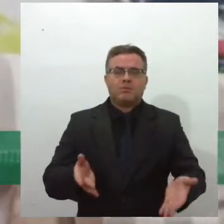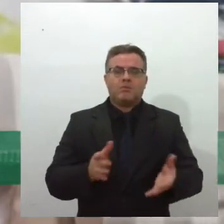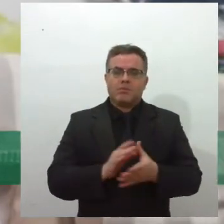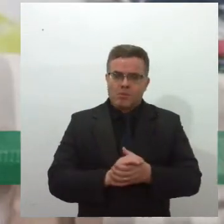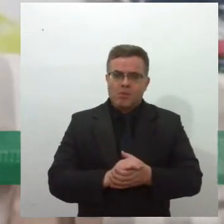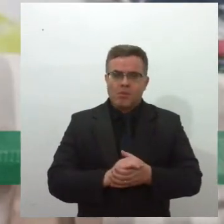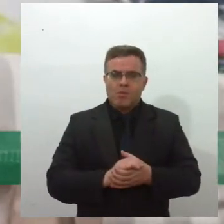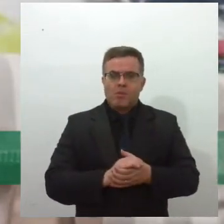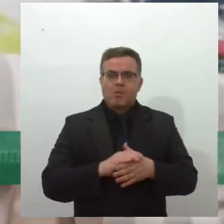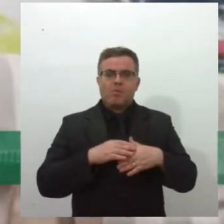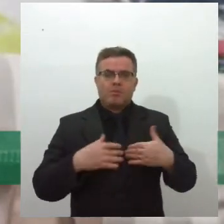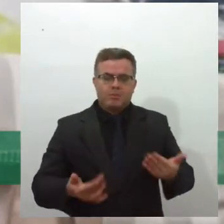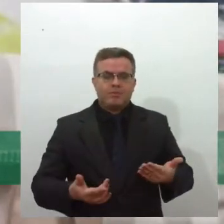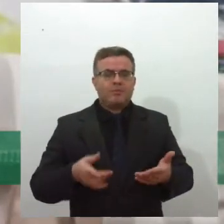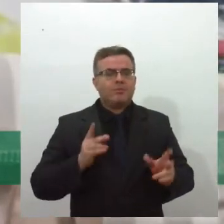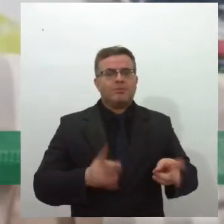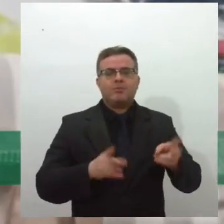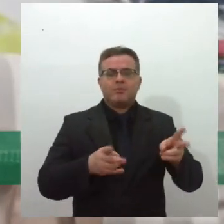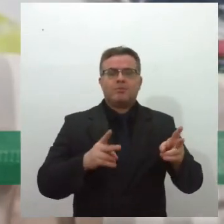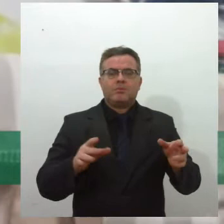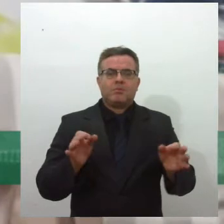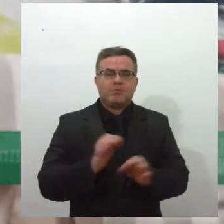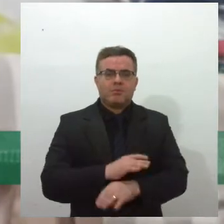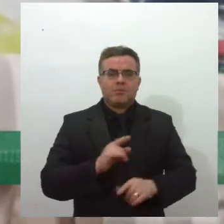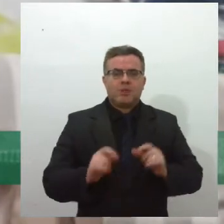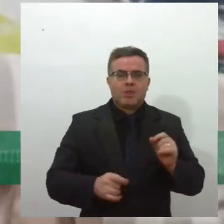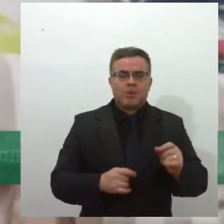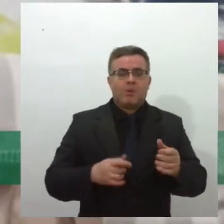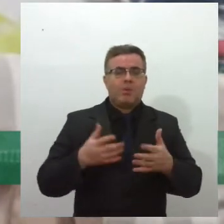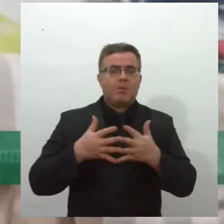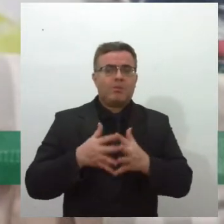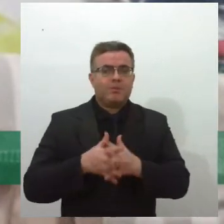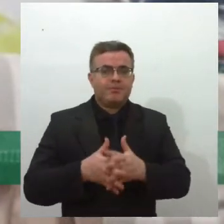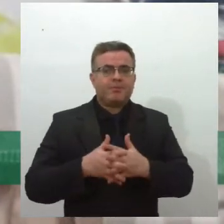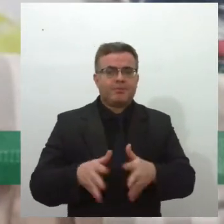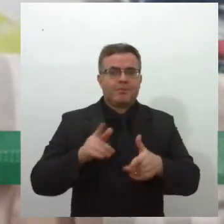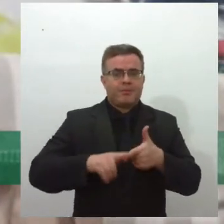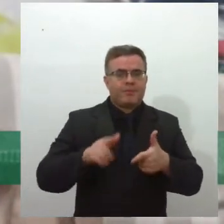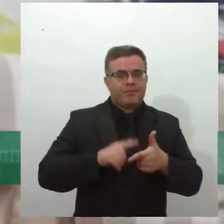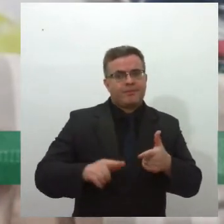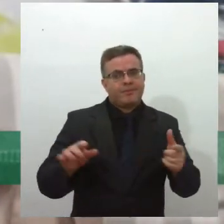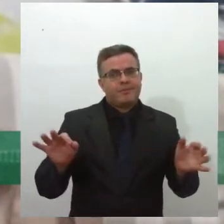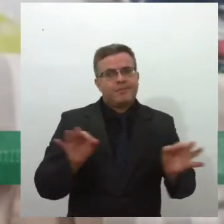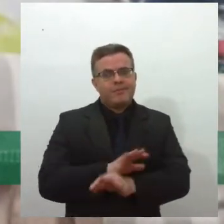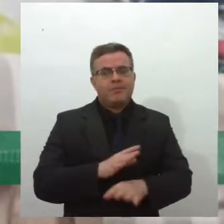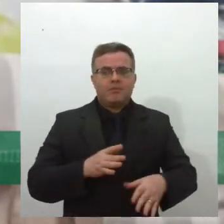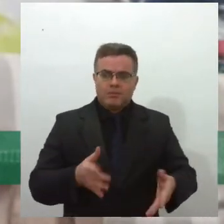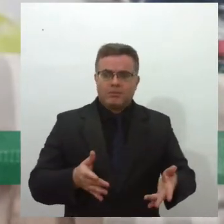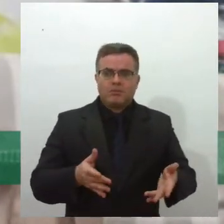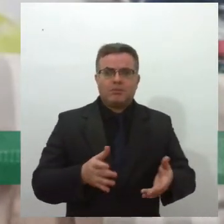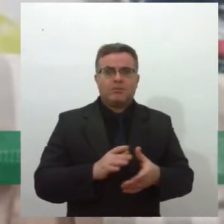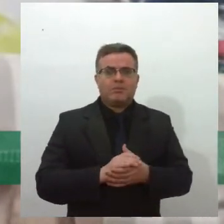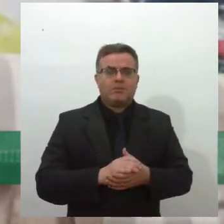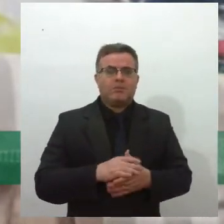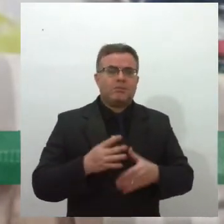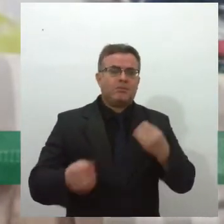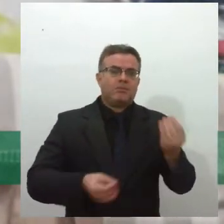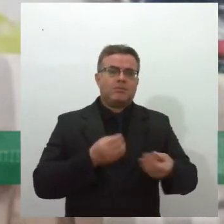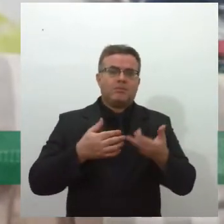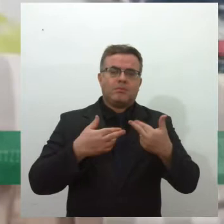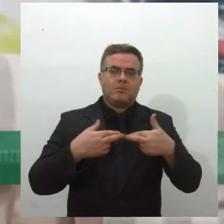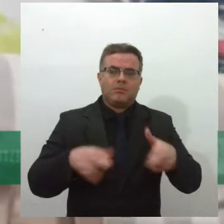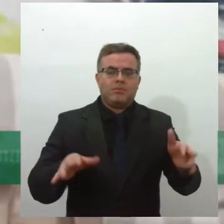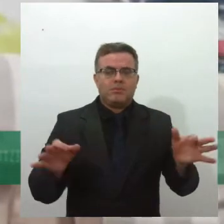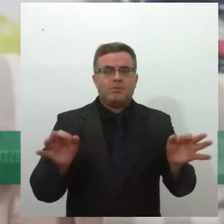tratamento, ainda aumenta o risco de complicações, né, rehospitalizações com infecções, ou por questões de